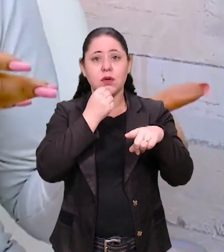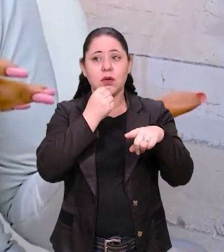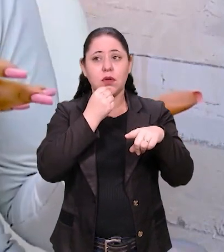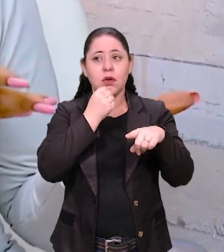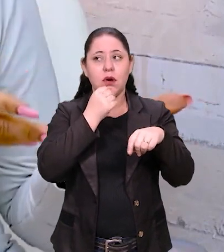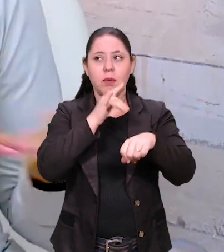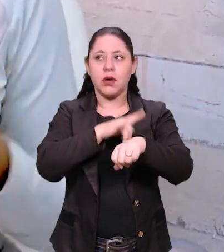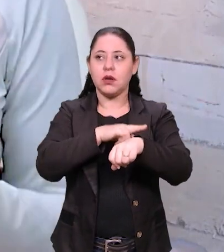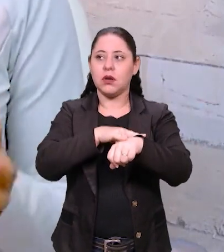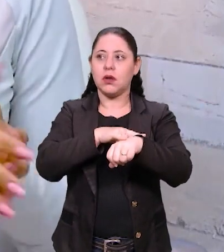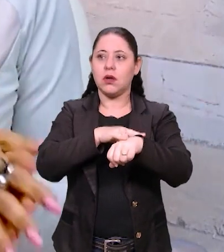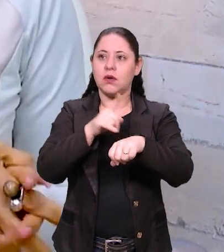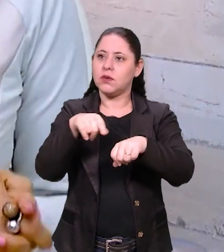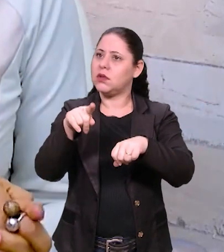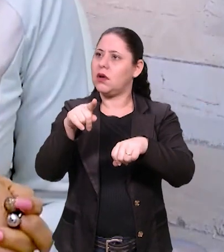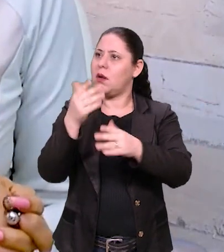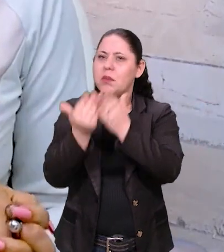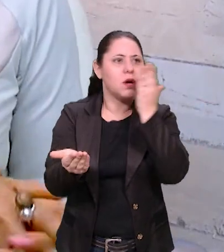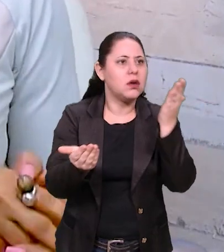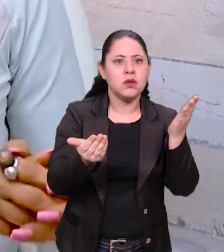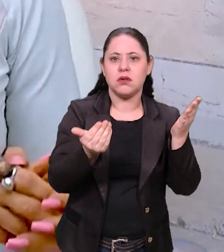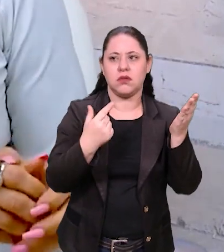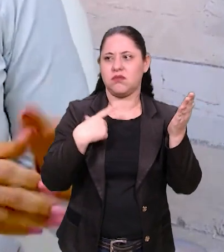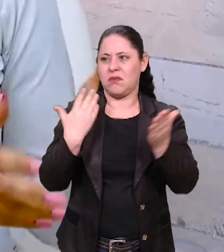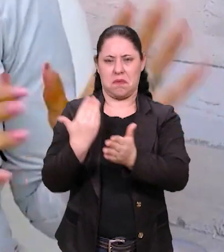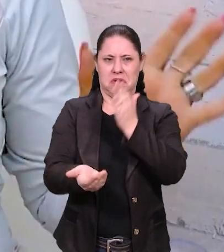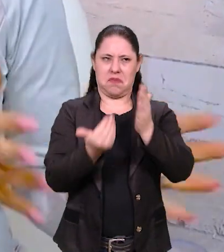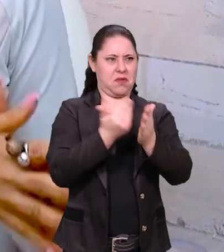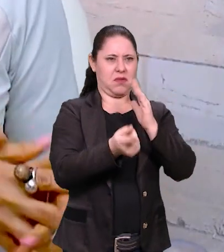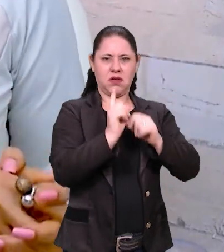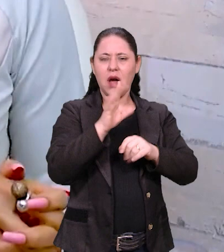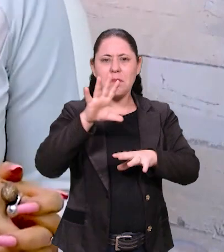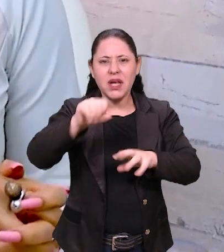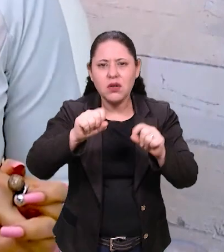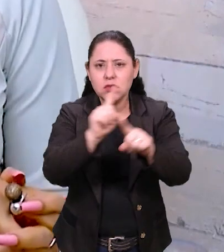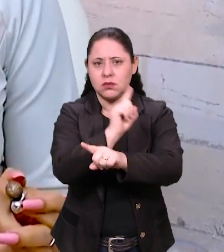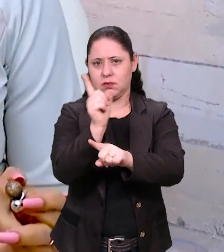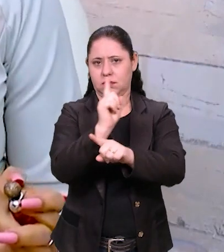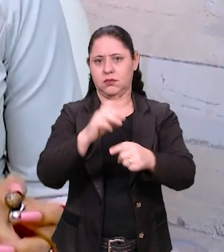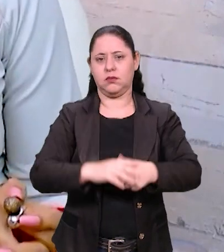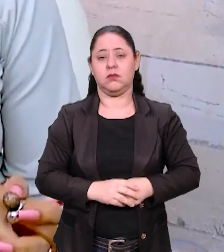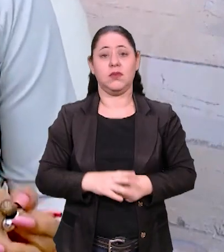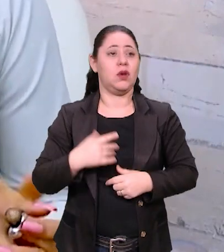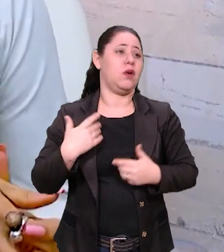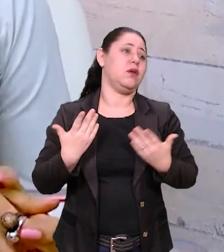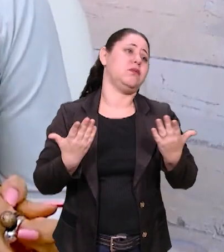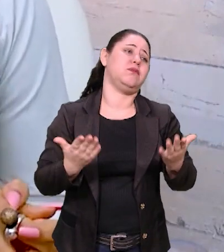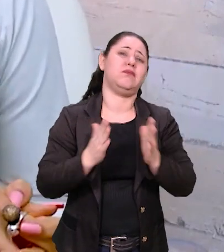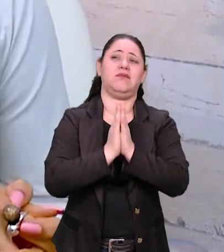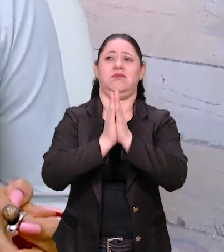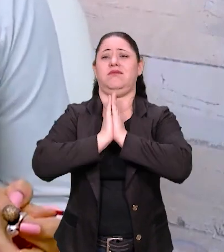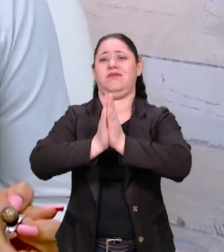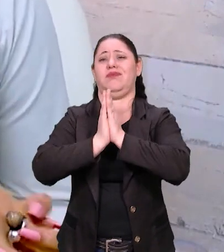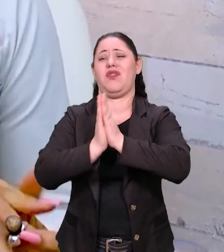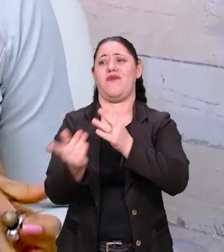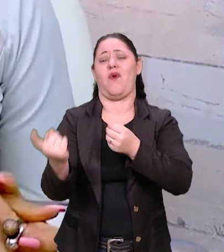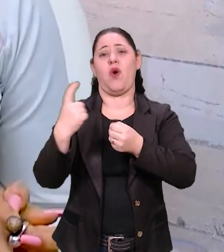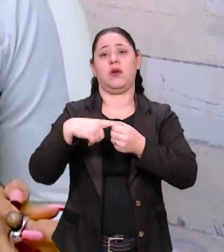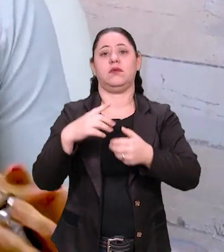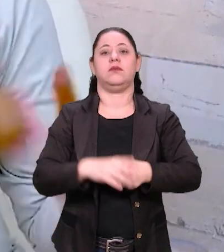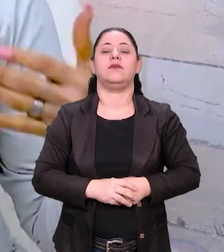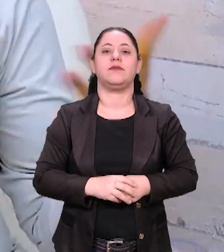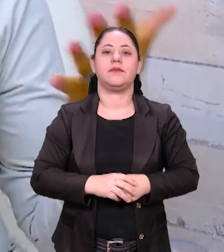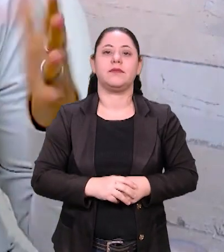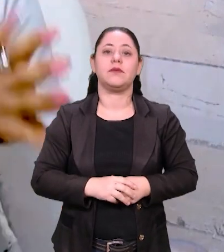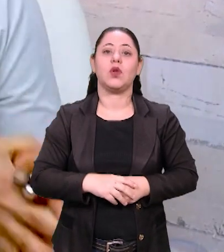deixei no banheiro, então, não, gente, sério, vocês não pegaram? Não pegamos, claro que não. Ai, moço, pelo amor de Deus, volta aqui.